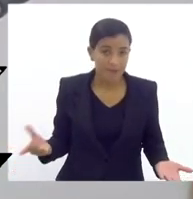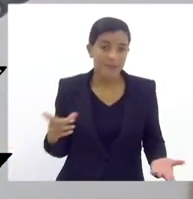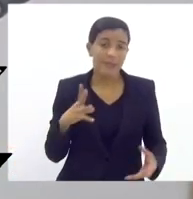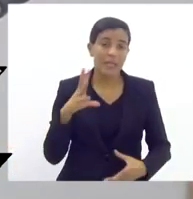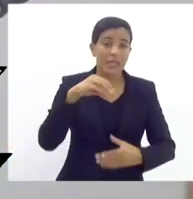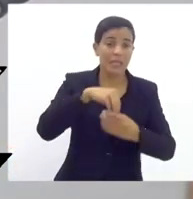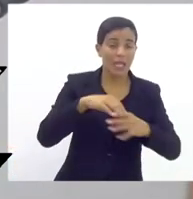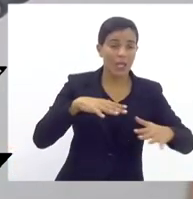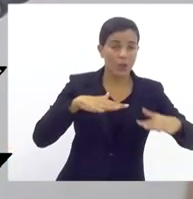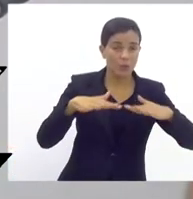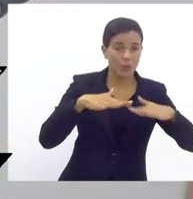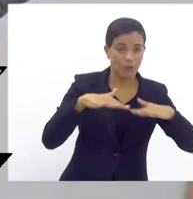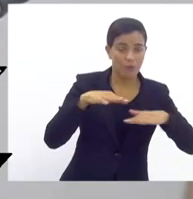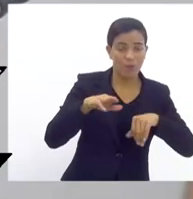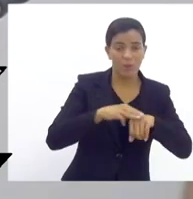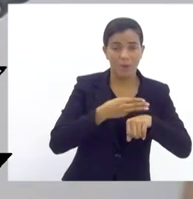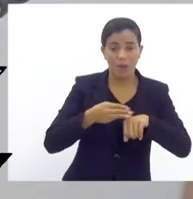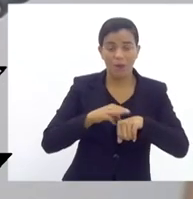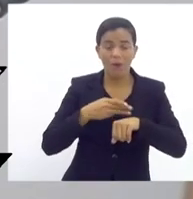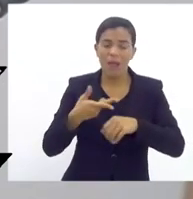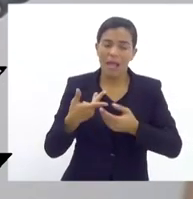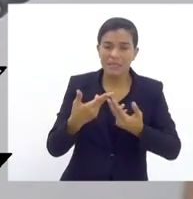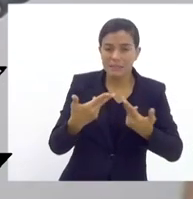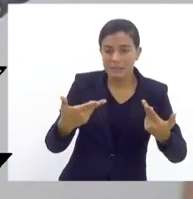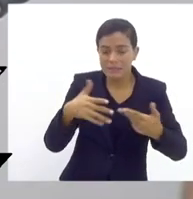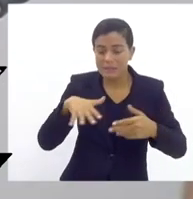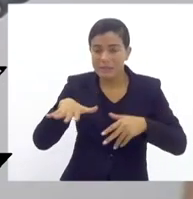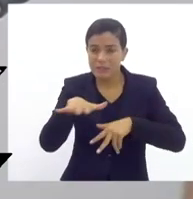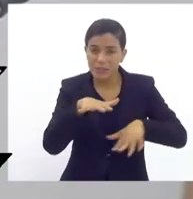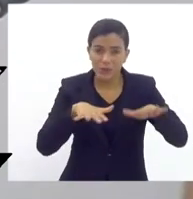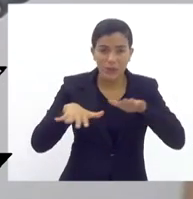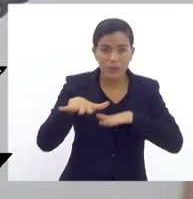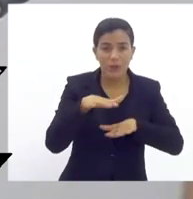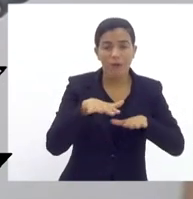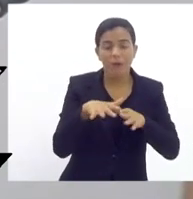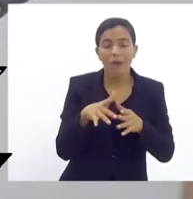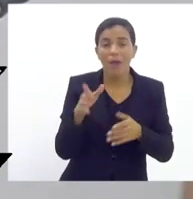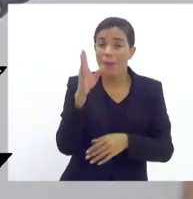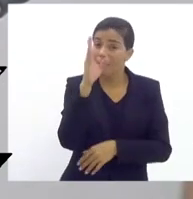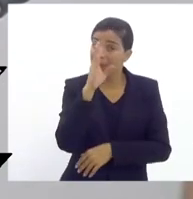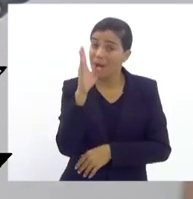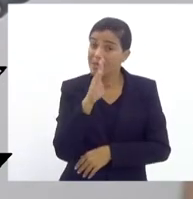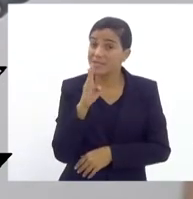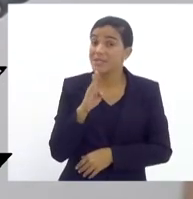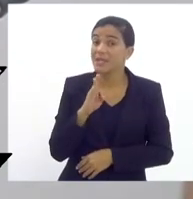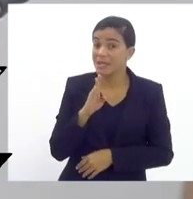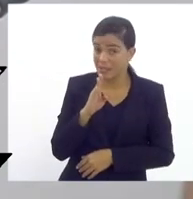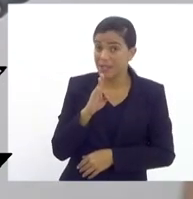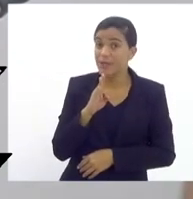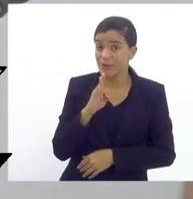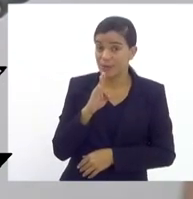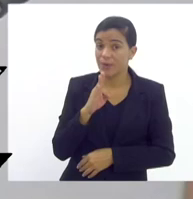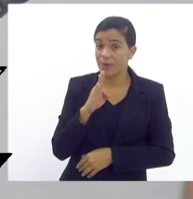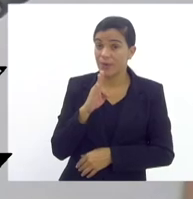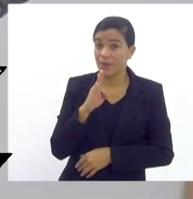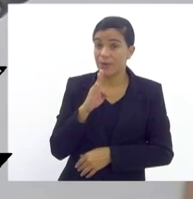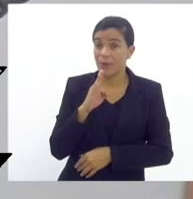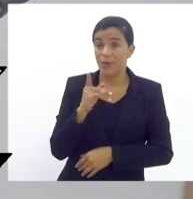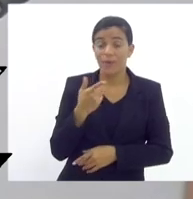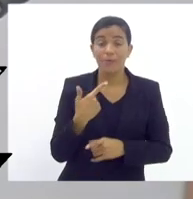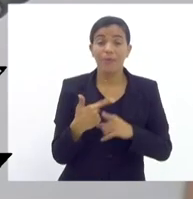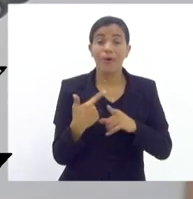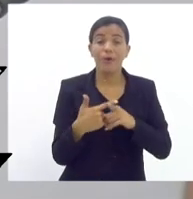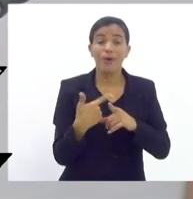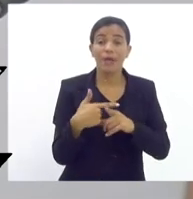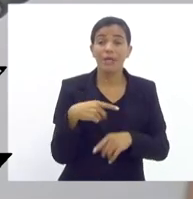Marrom a maioria dos casos vulnerável máximo que a gente encontrou é um brasileiro que vem procurar porque essa pessoa